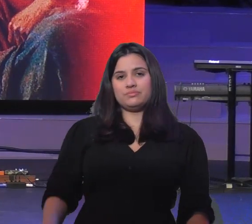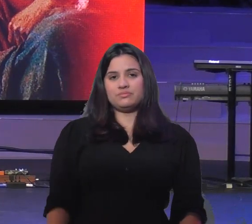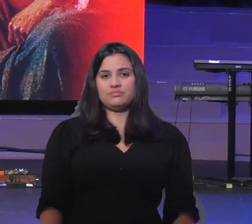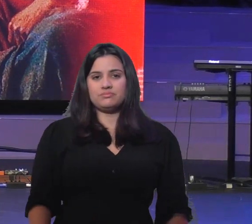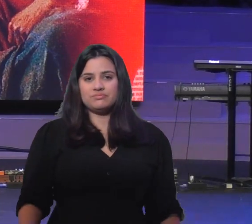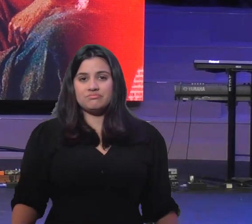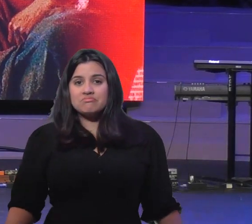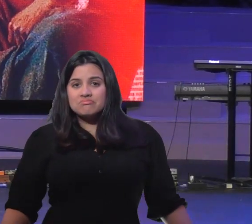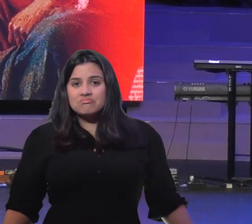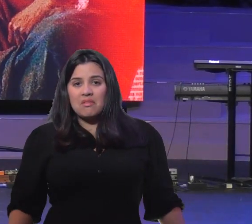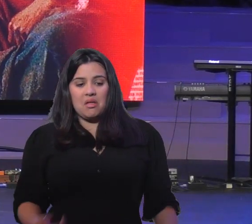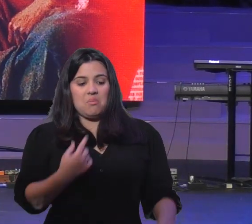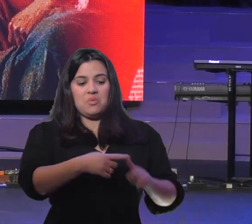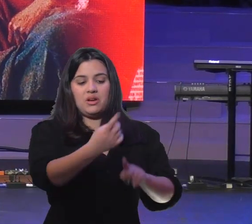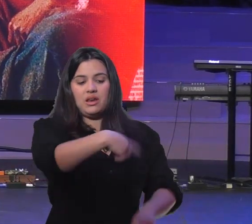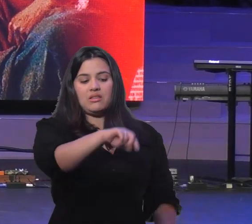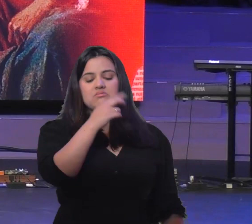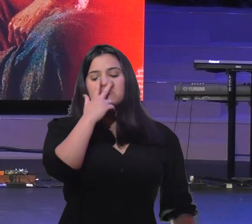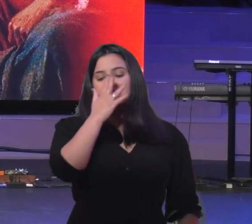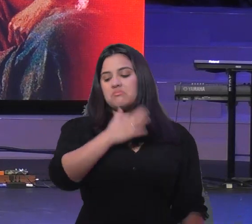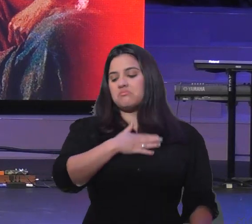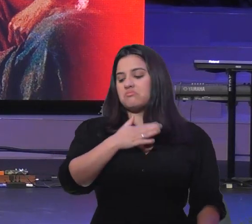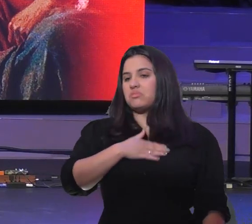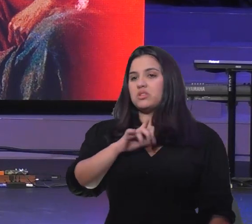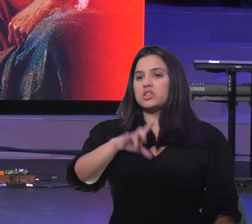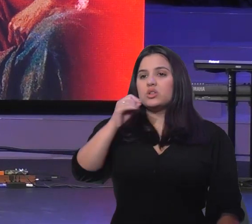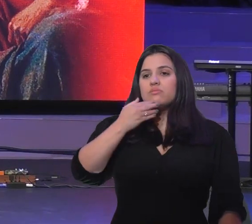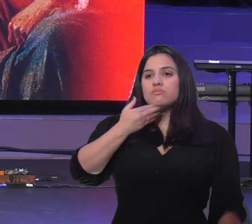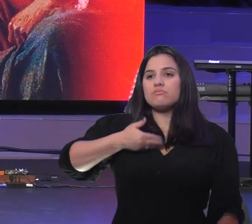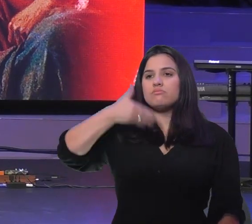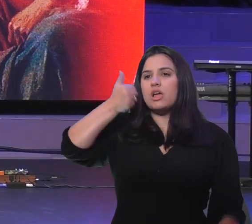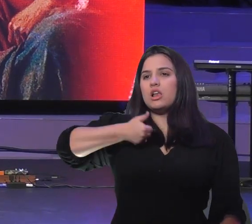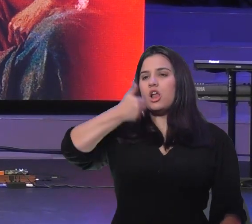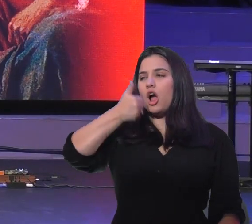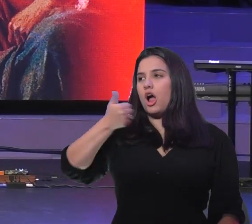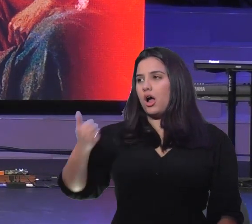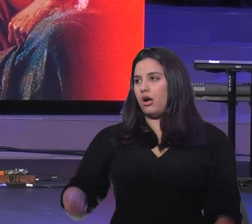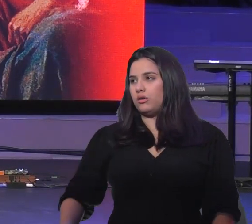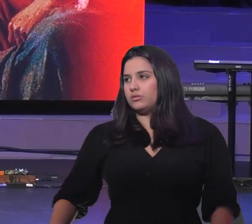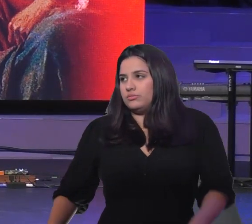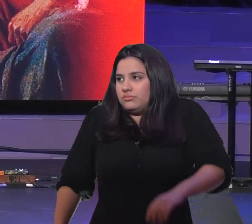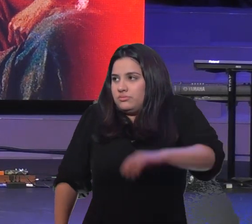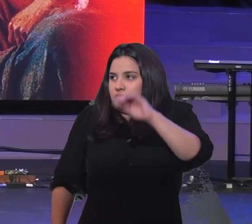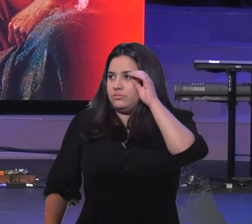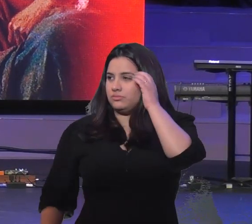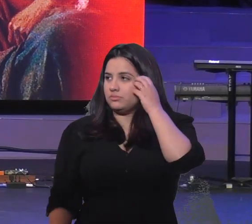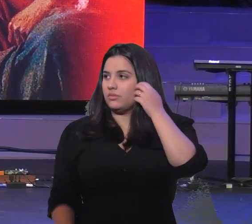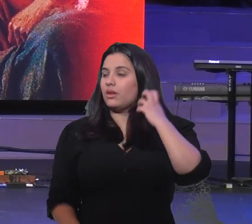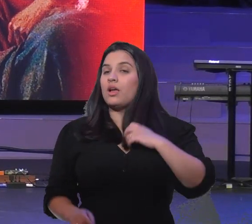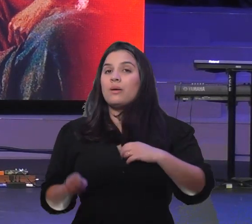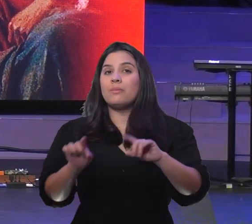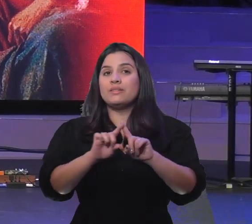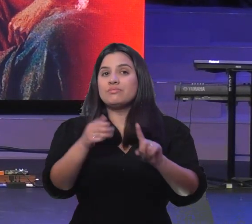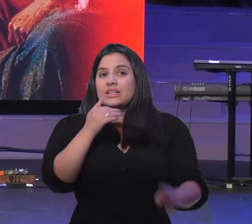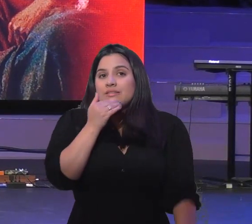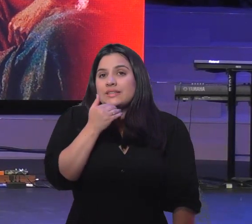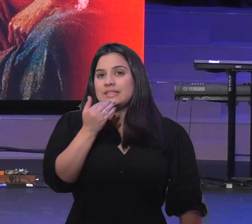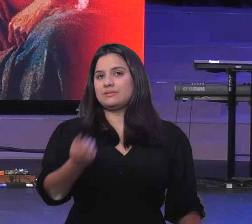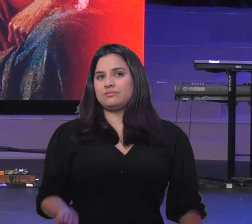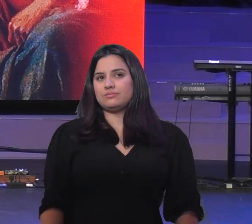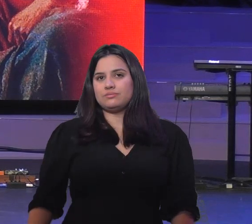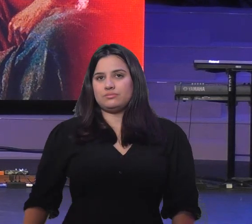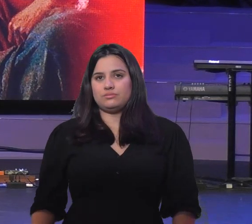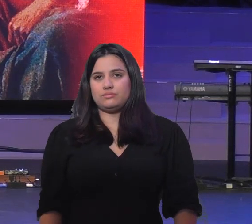fazendo. Eles achavam que a decisão deles ia fazer Deus reverter lá a punição que Ele tinha dado, mas não foi isso que Deus pediu para eles fazerem.